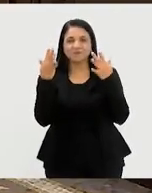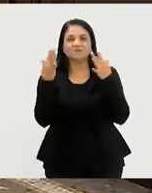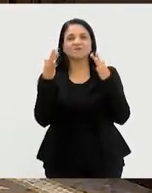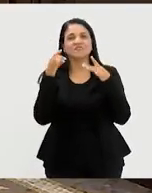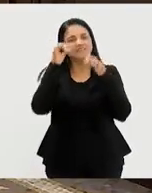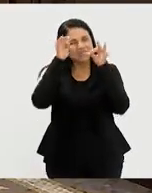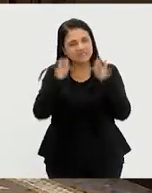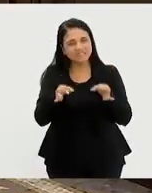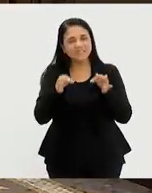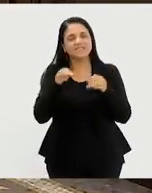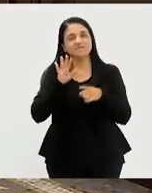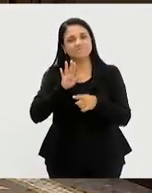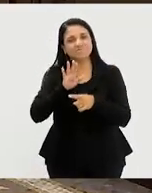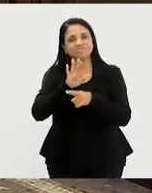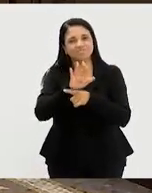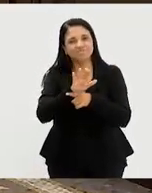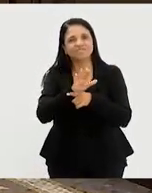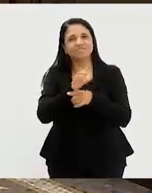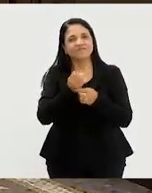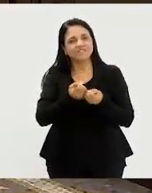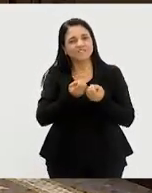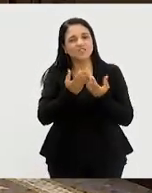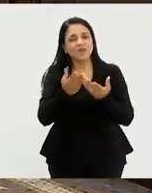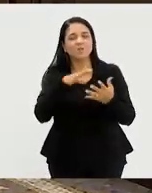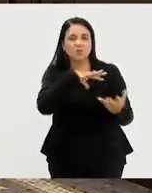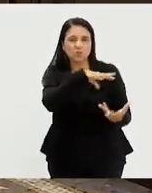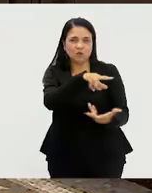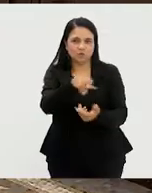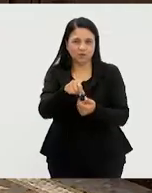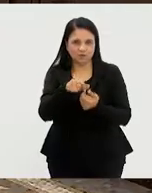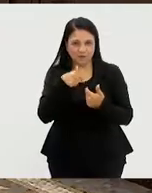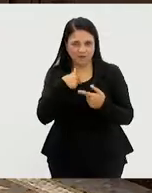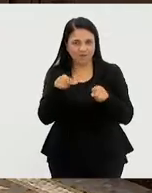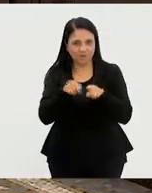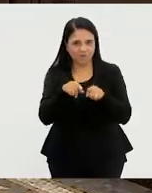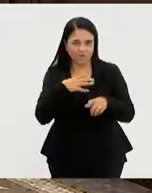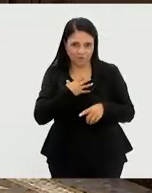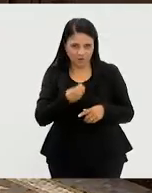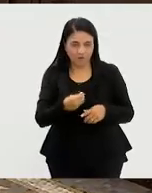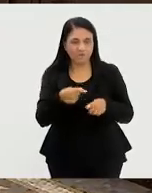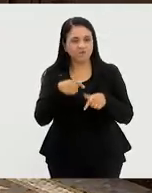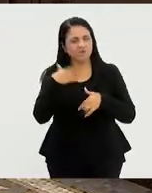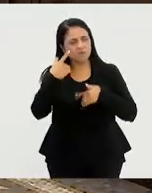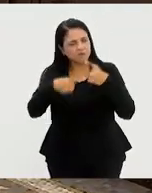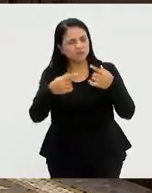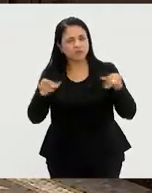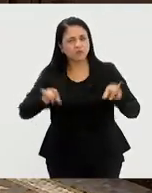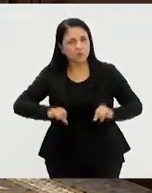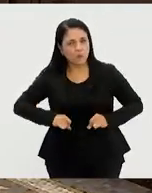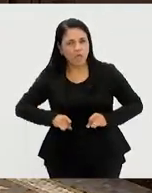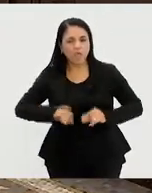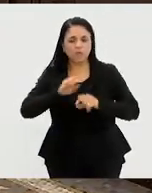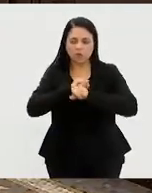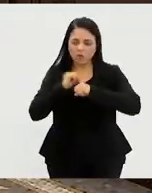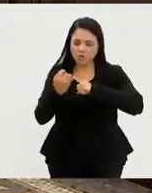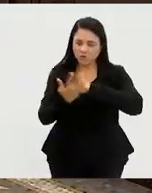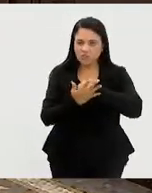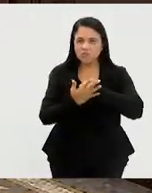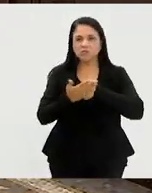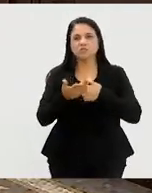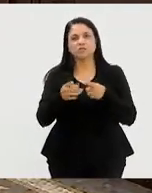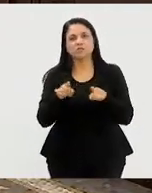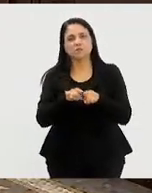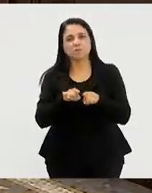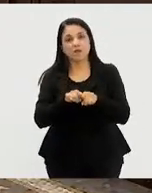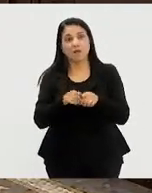contribuição que a gente dá pro mundo também né depois de tantas tantos Sofrimentos né a gente teve covid-19 a gente tá com a